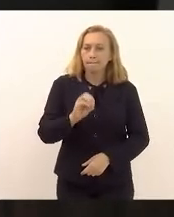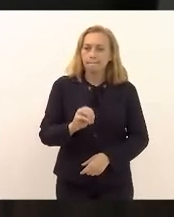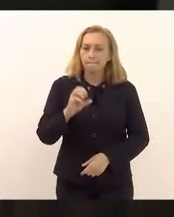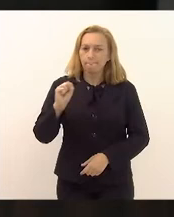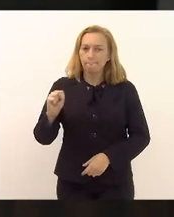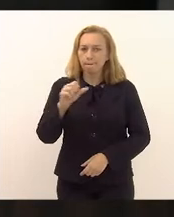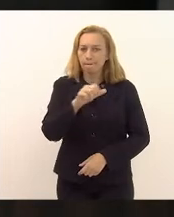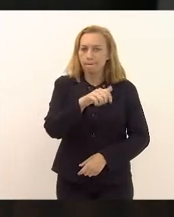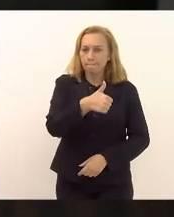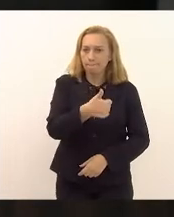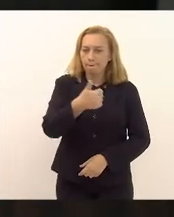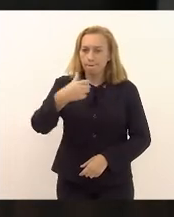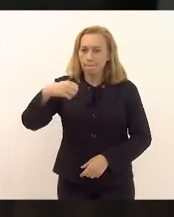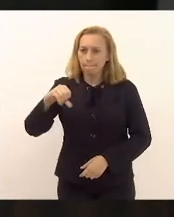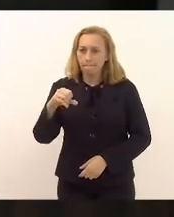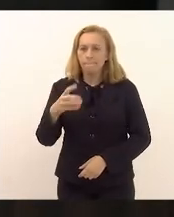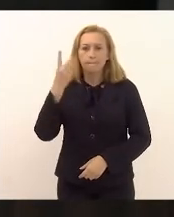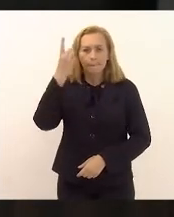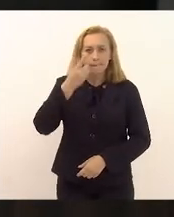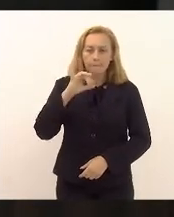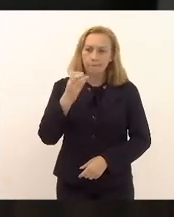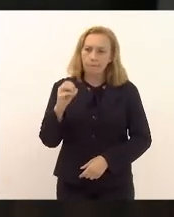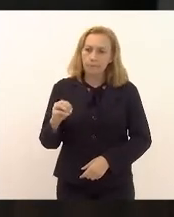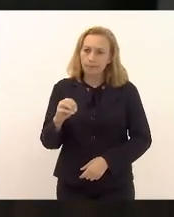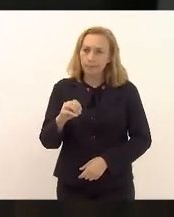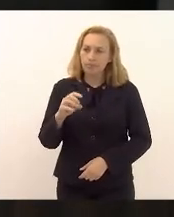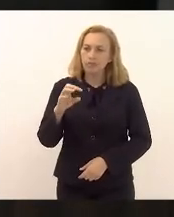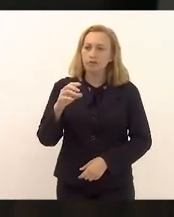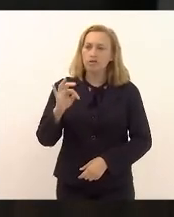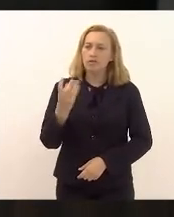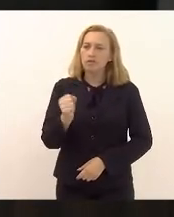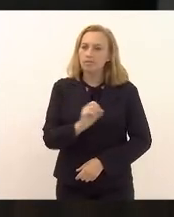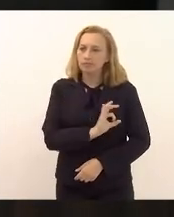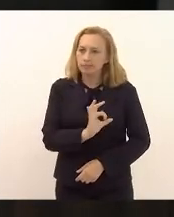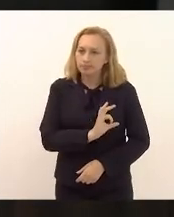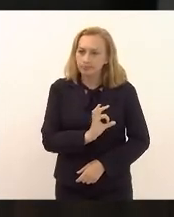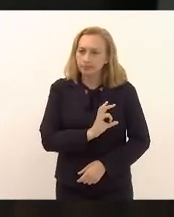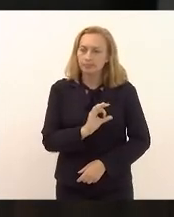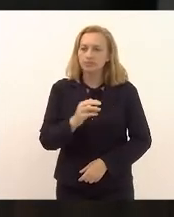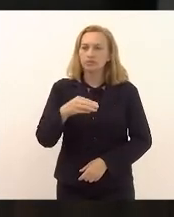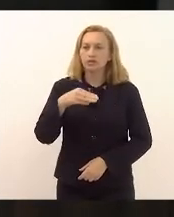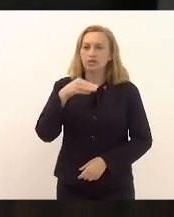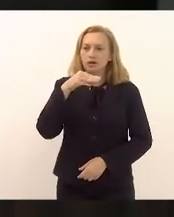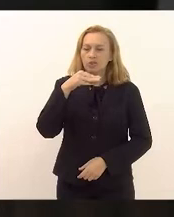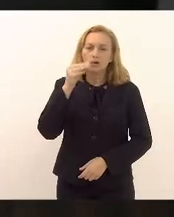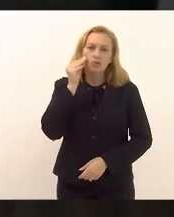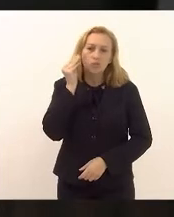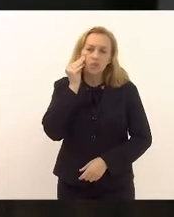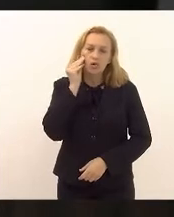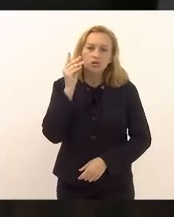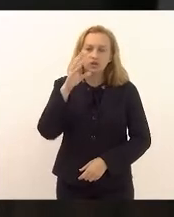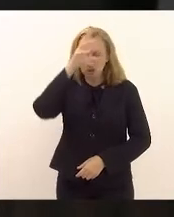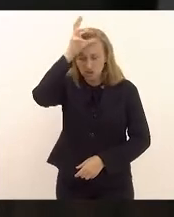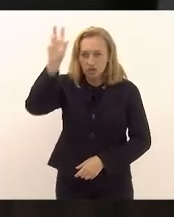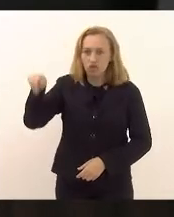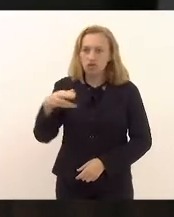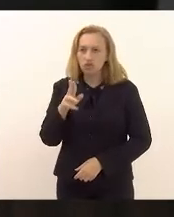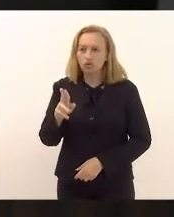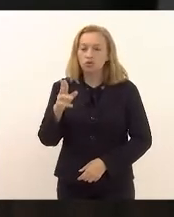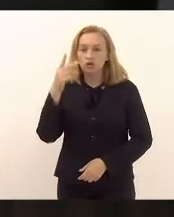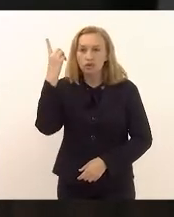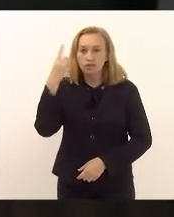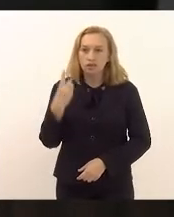de 19, de autoria de deputados Chicão Bulhões, enfermeira Ejane, Marta Rocha, Mônica Francisco, Rosane Félix, Tia Ju, Zeidan, Dani